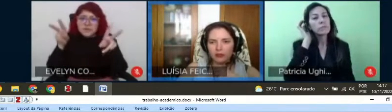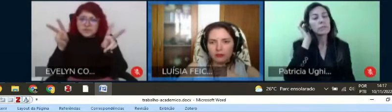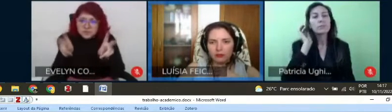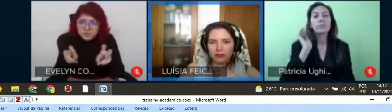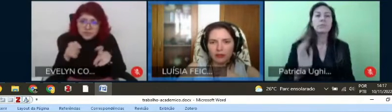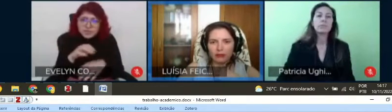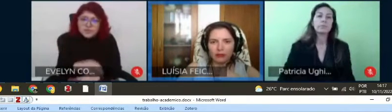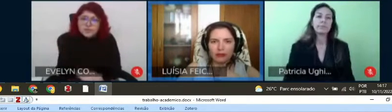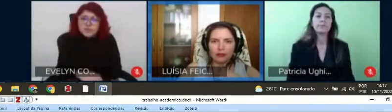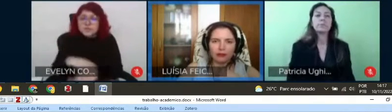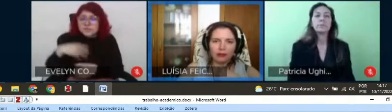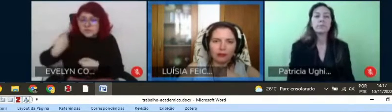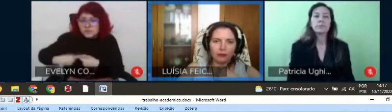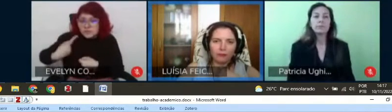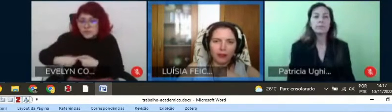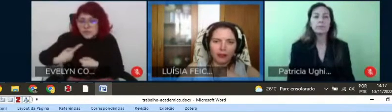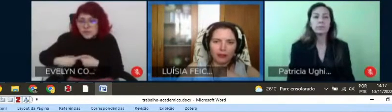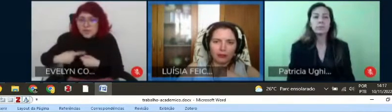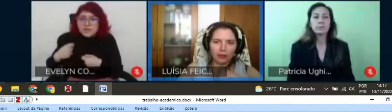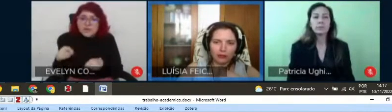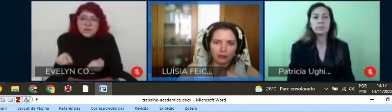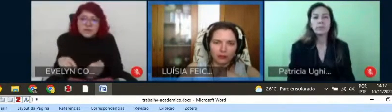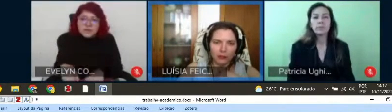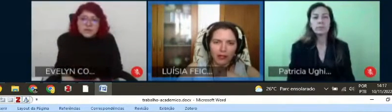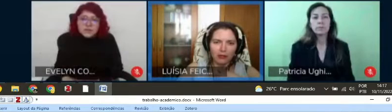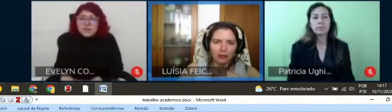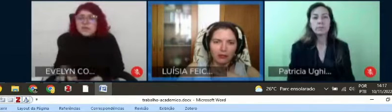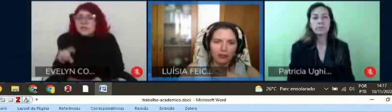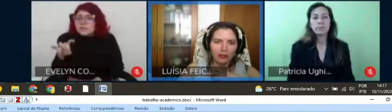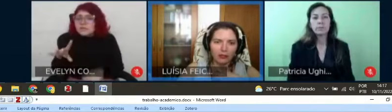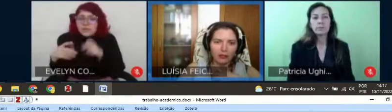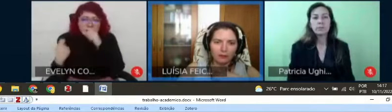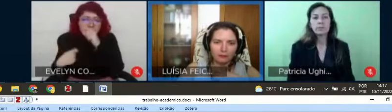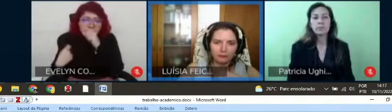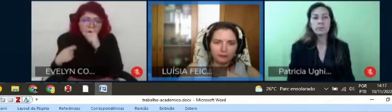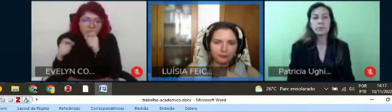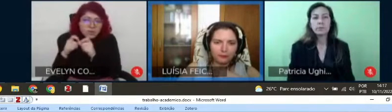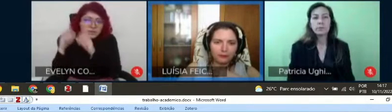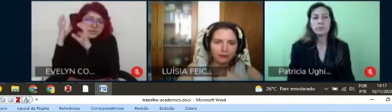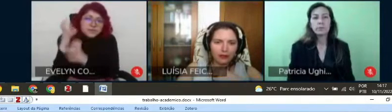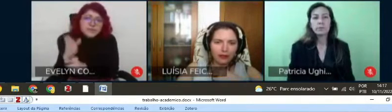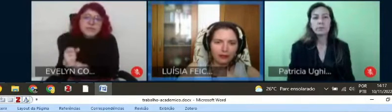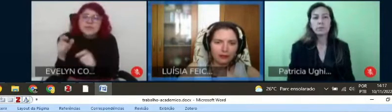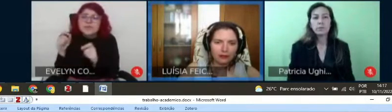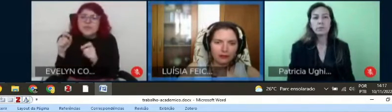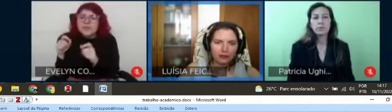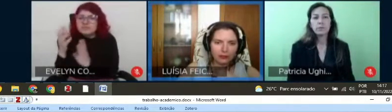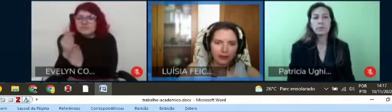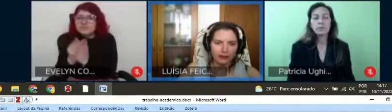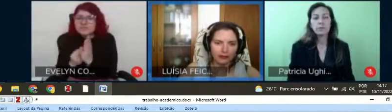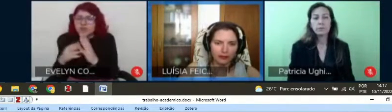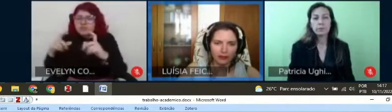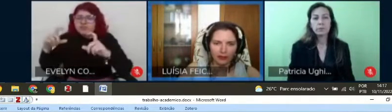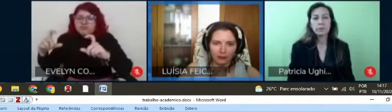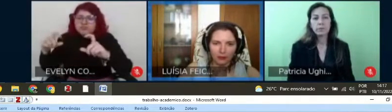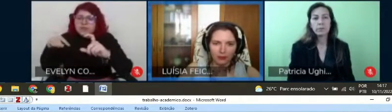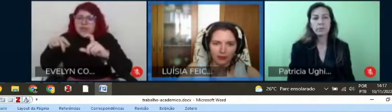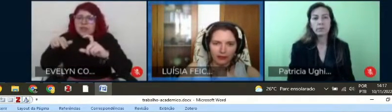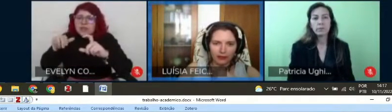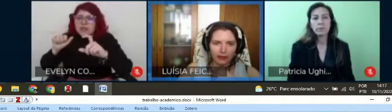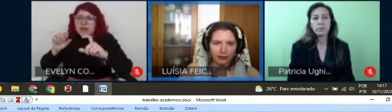únicas coisas que eu vou ter que revisar, então, é a natureza do trabalho e essas outras partes